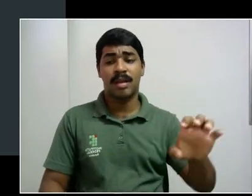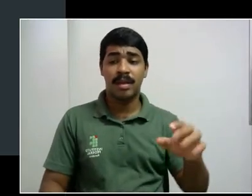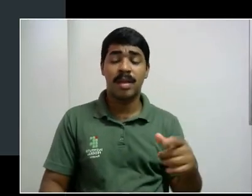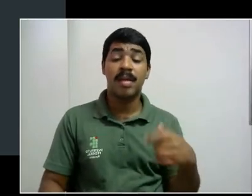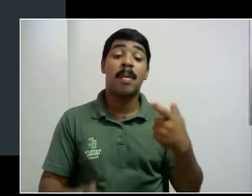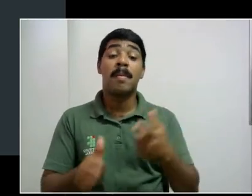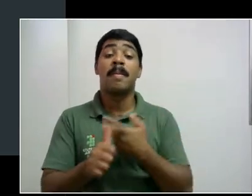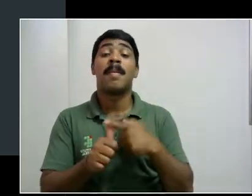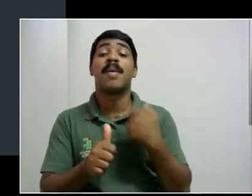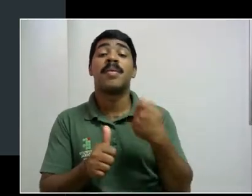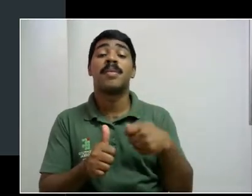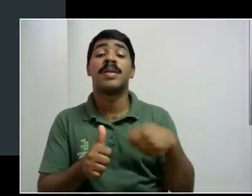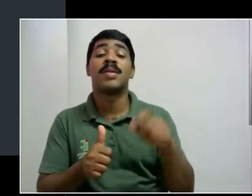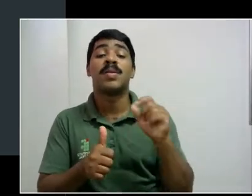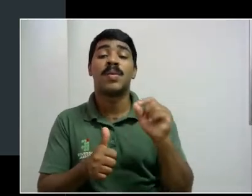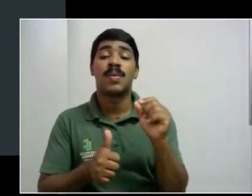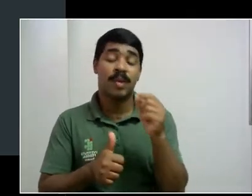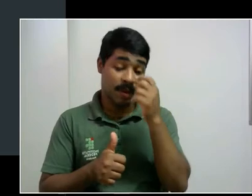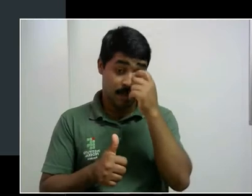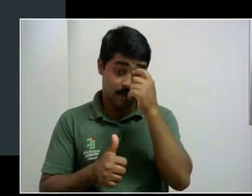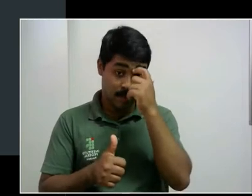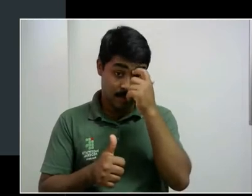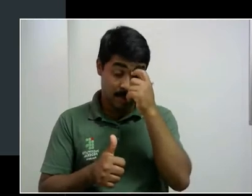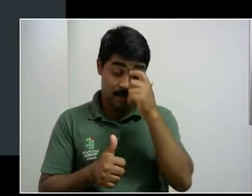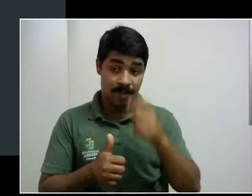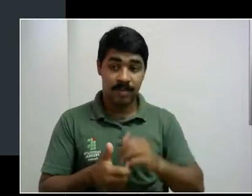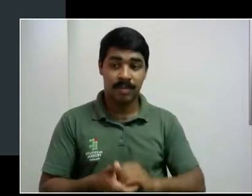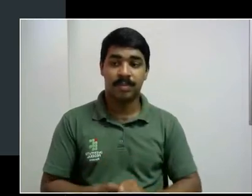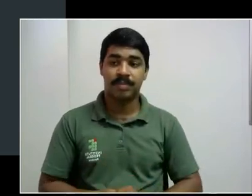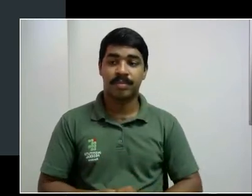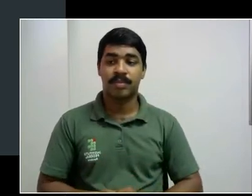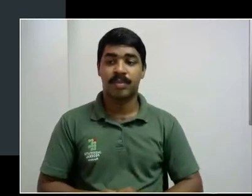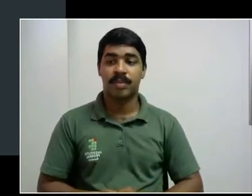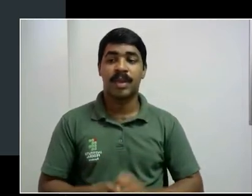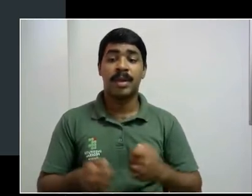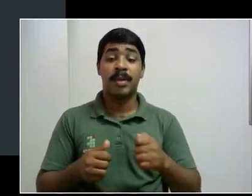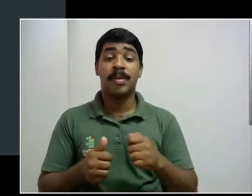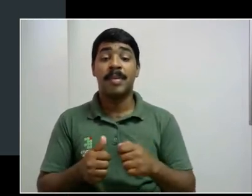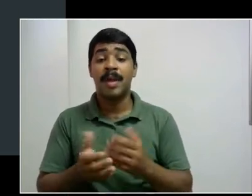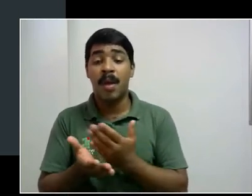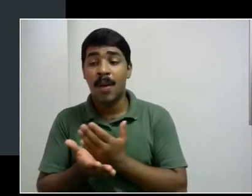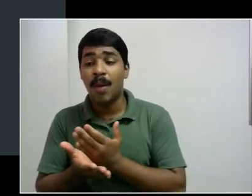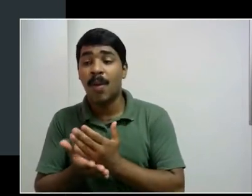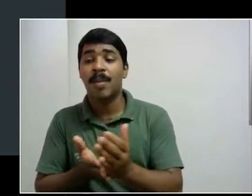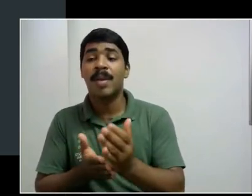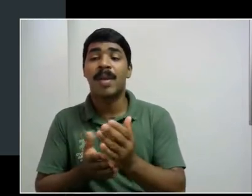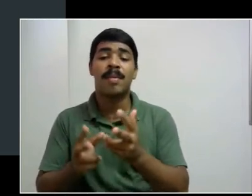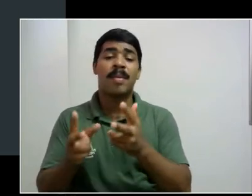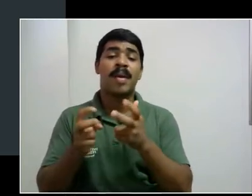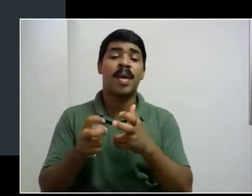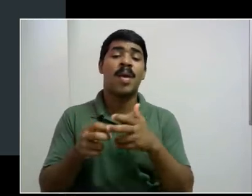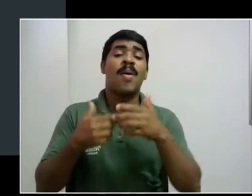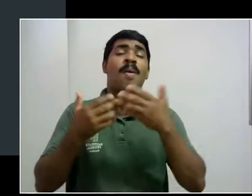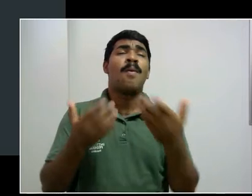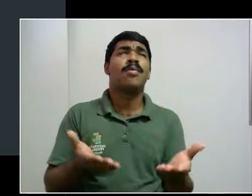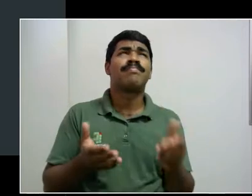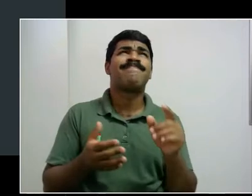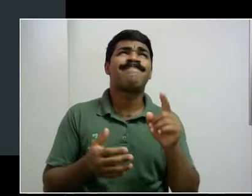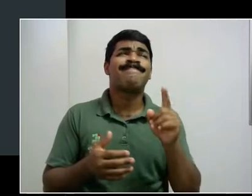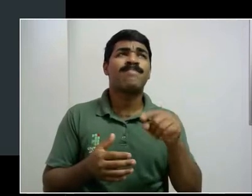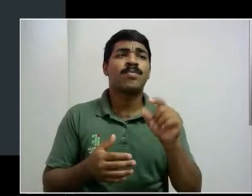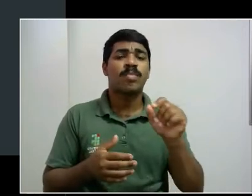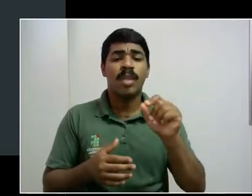questão é você saber identificar quem é o coeficiente, né? Quem é o coeficiente angular dessa reta. Quem é o coeficiente?